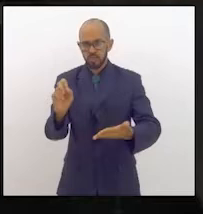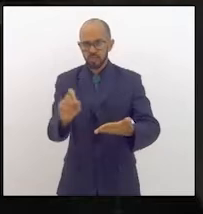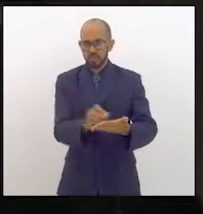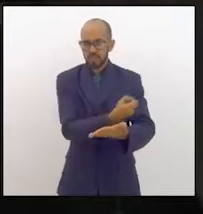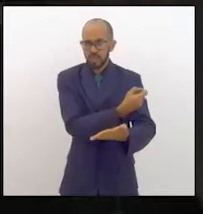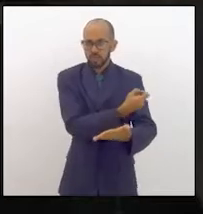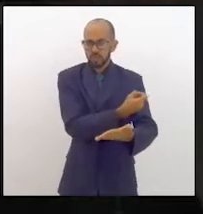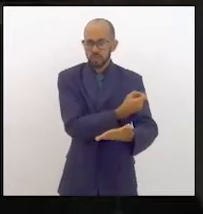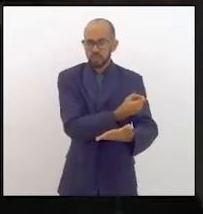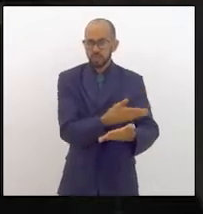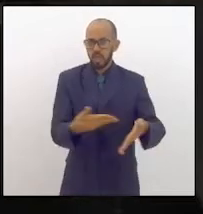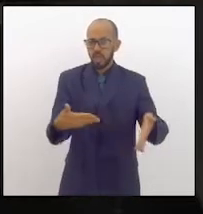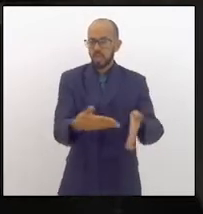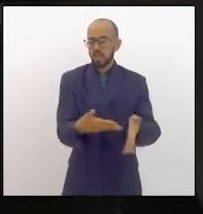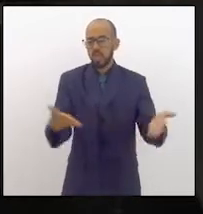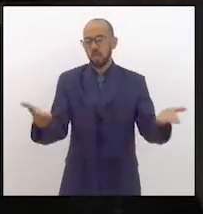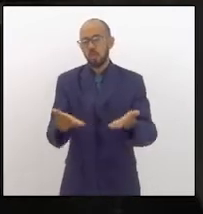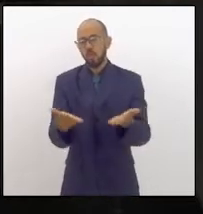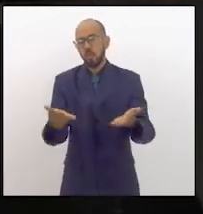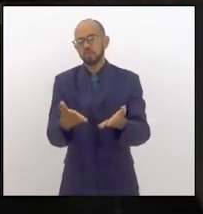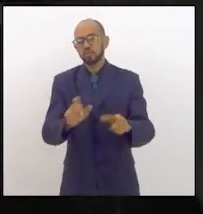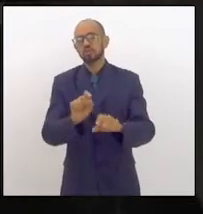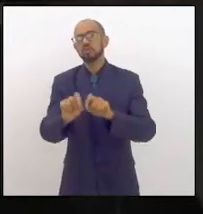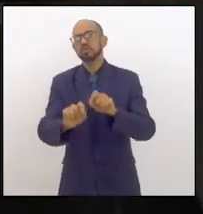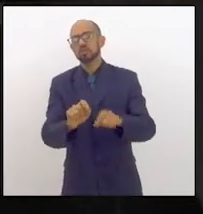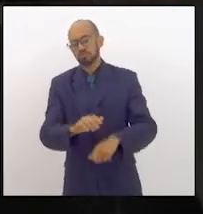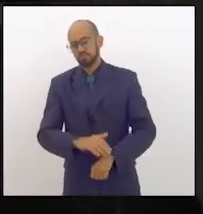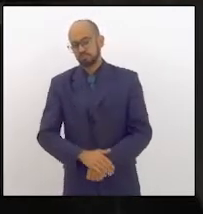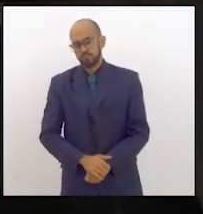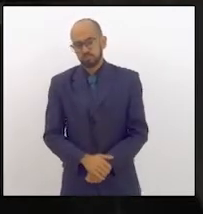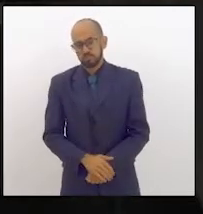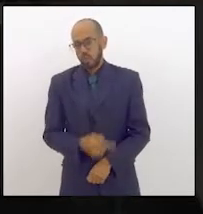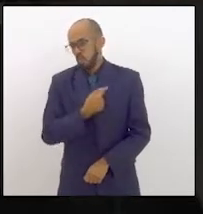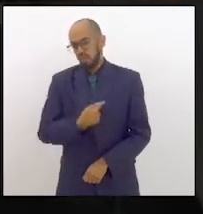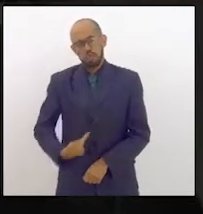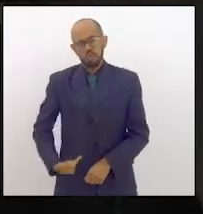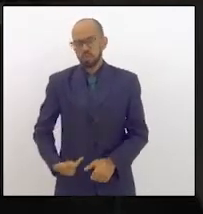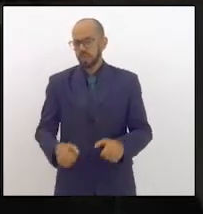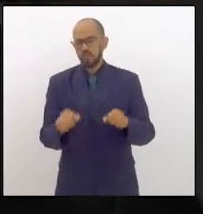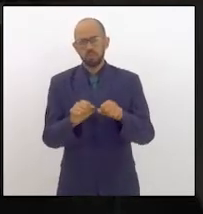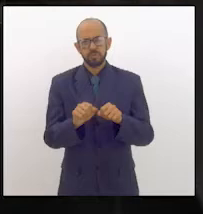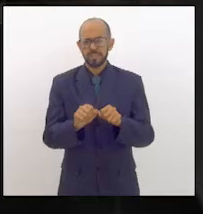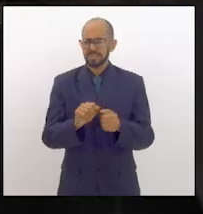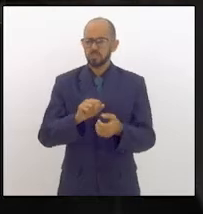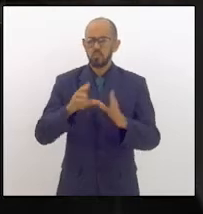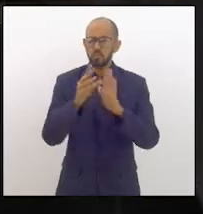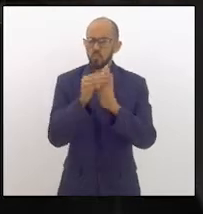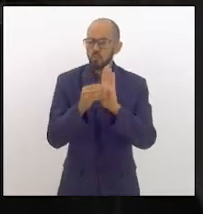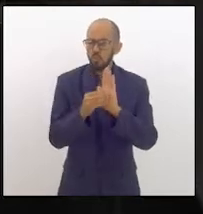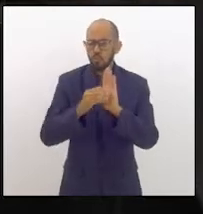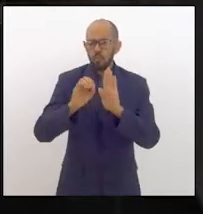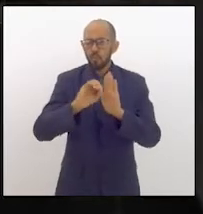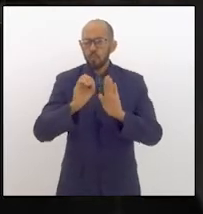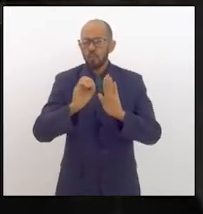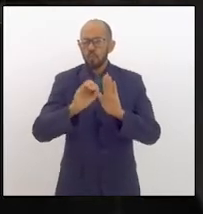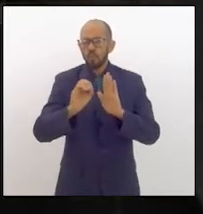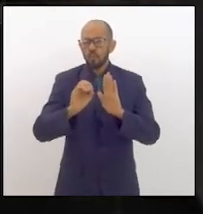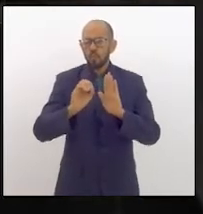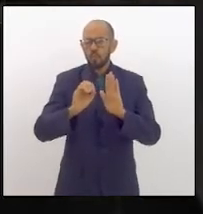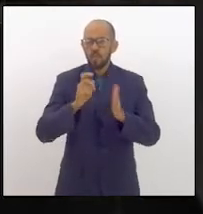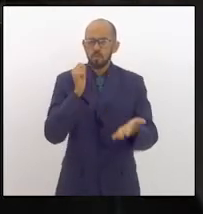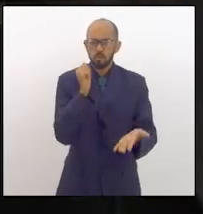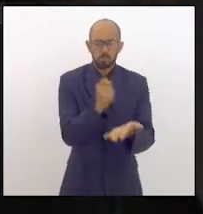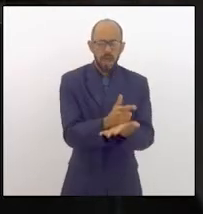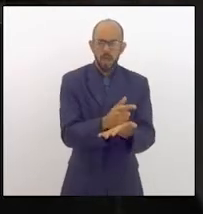sancionado e até hoje o governo não fez nenhum cadastro e não fez nenhum